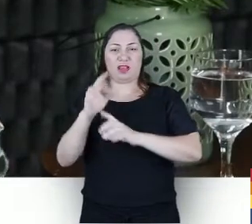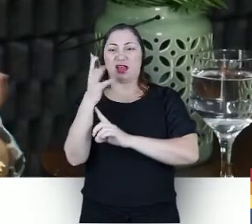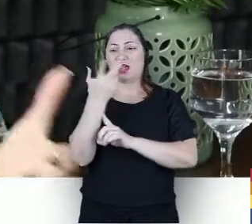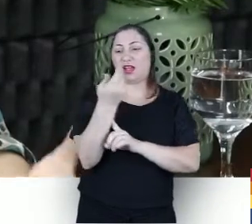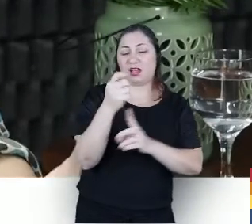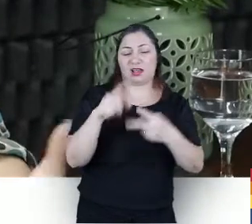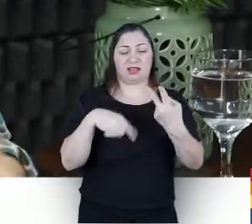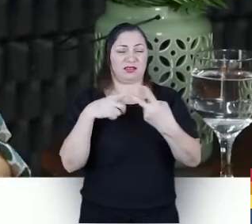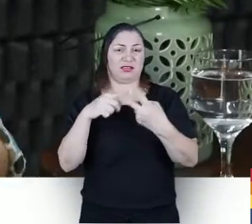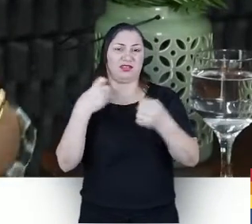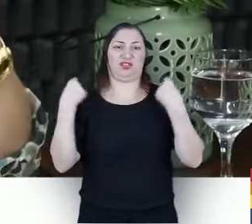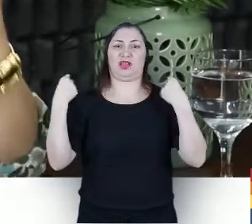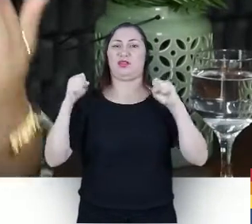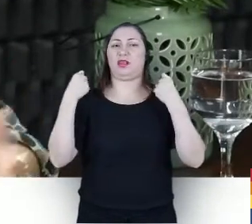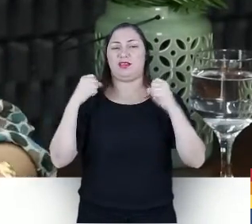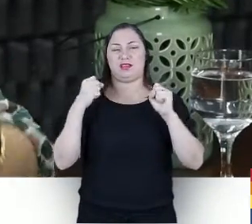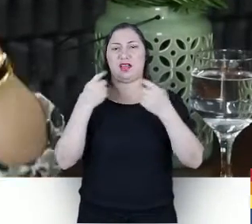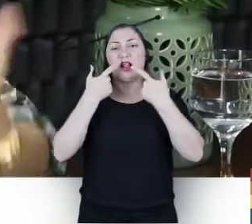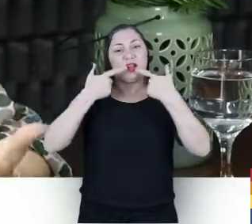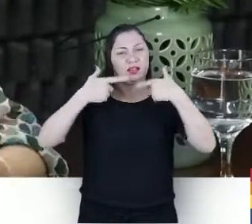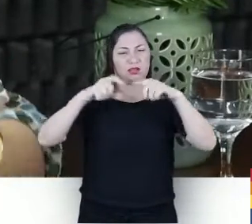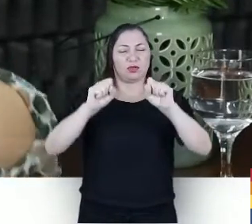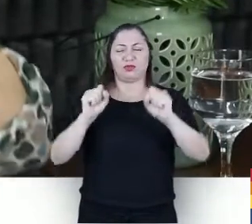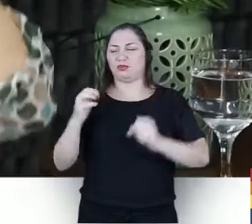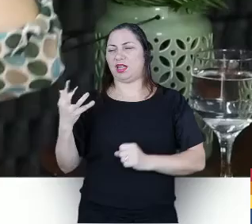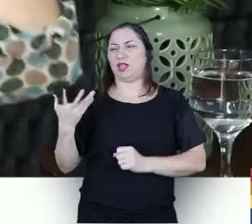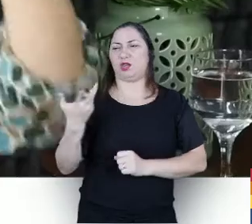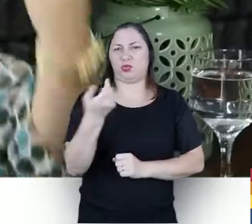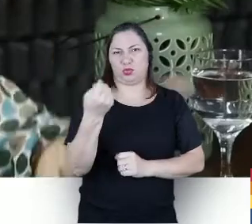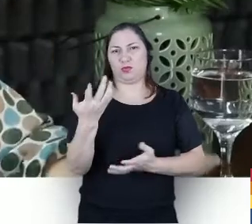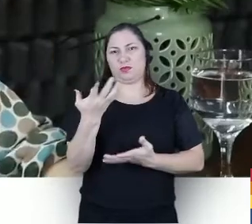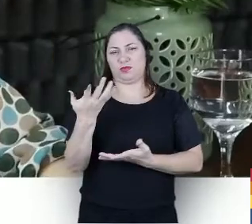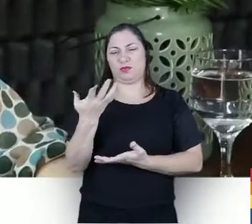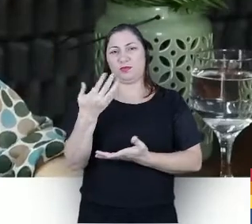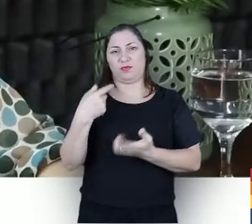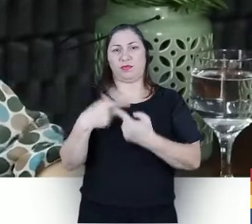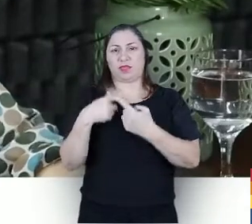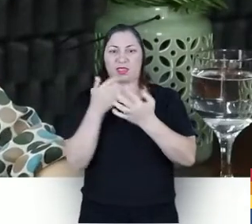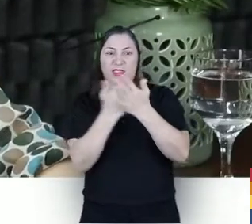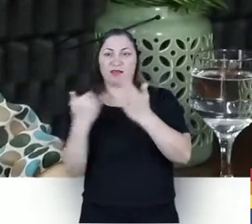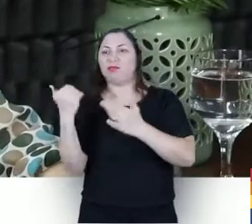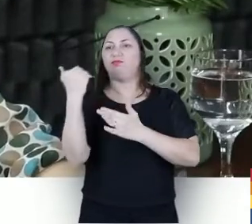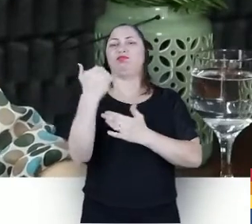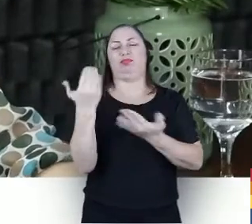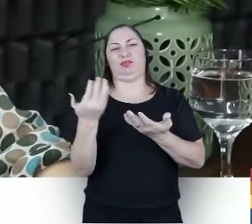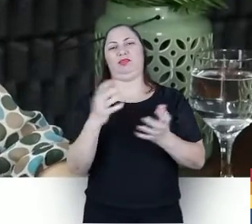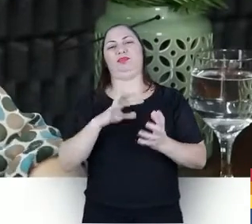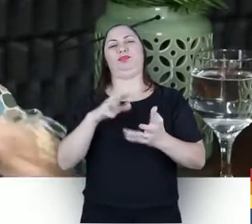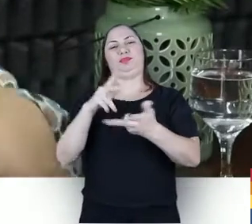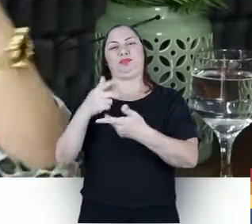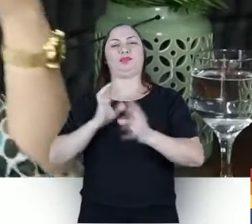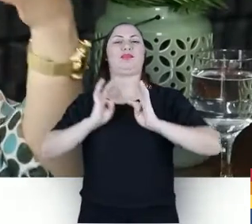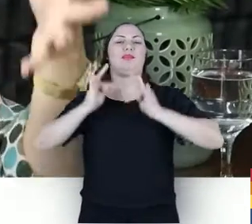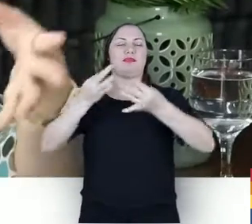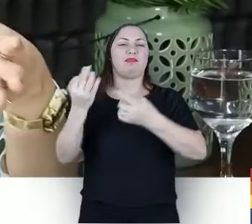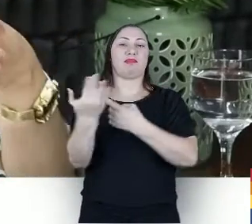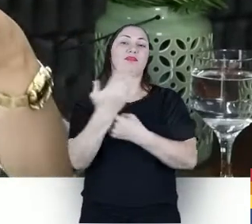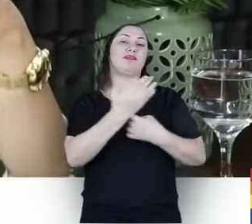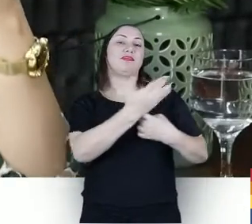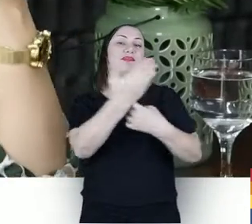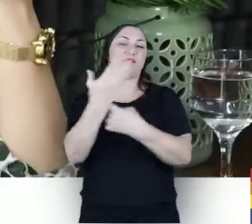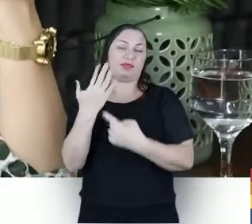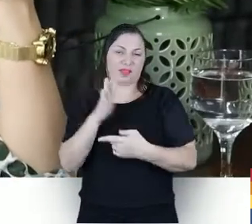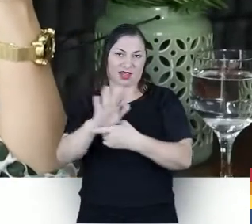maior comunicação, né? Vocês vão ver, a gente sabe, conversando com uma professora de arte, conversando com um professor de educação física, a linguagem é